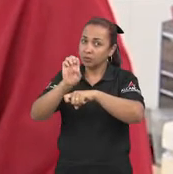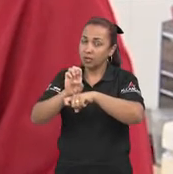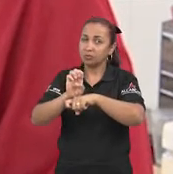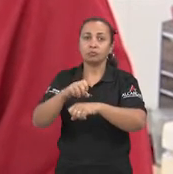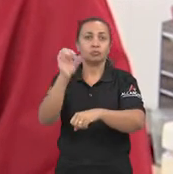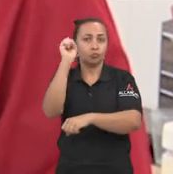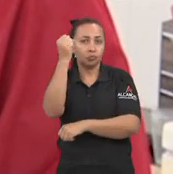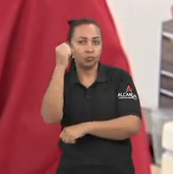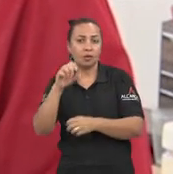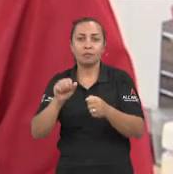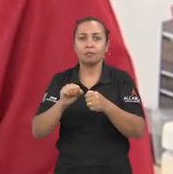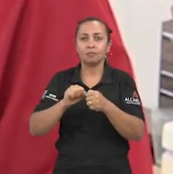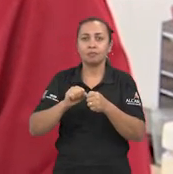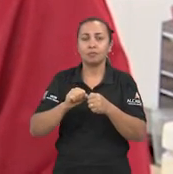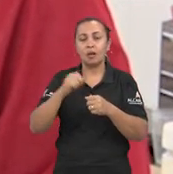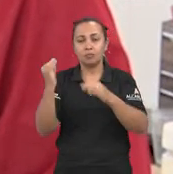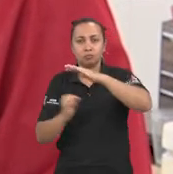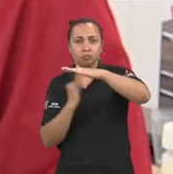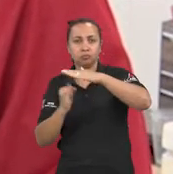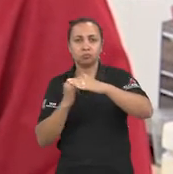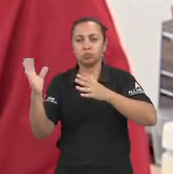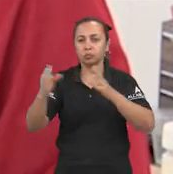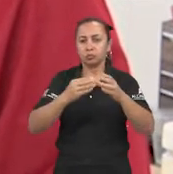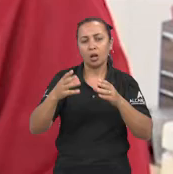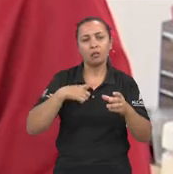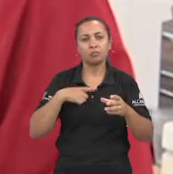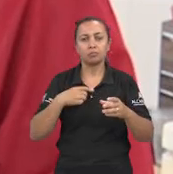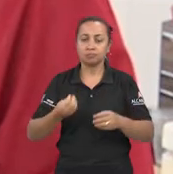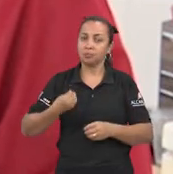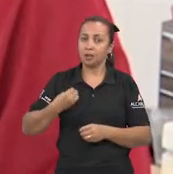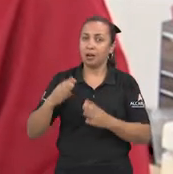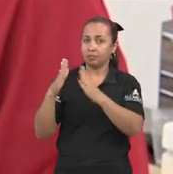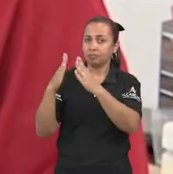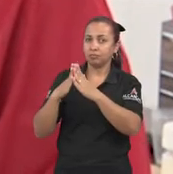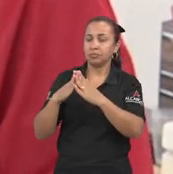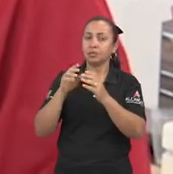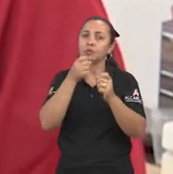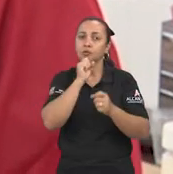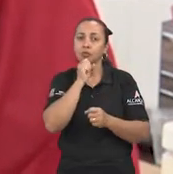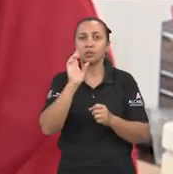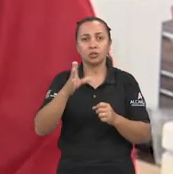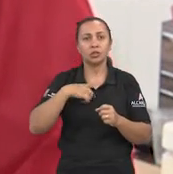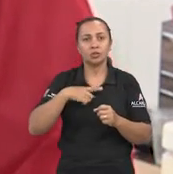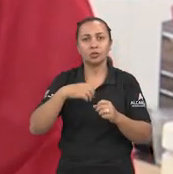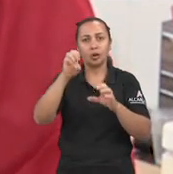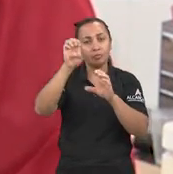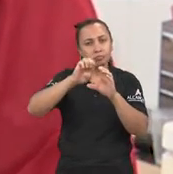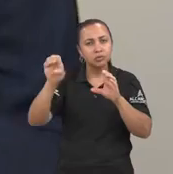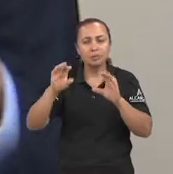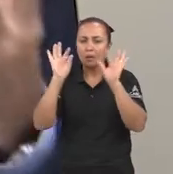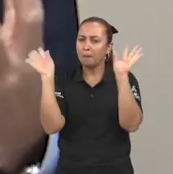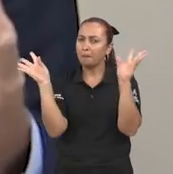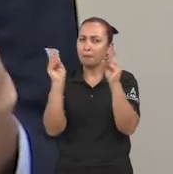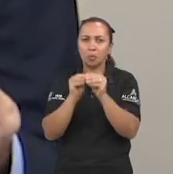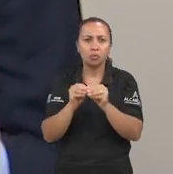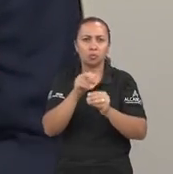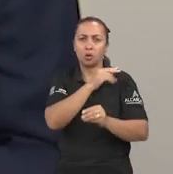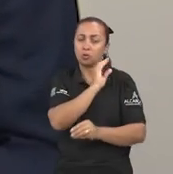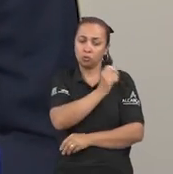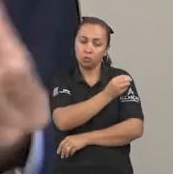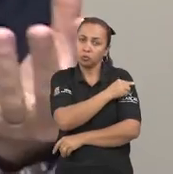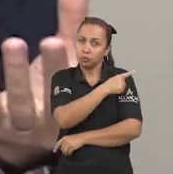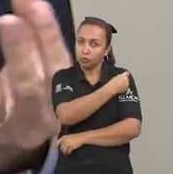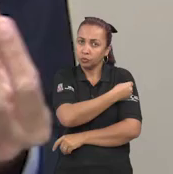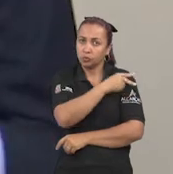que abrigam idosos e já tivessem completado o esquema vacinal completo da Corona vaca que neste caso são com duas doses tão estudo